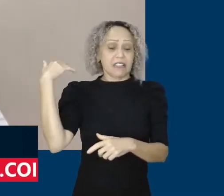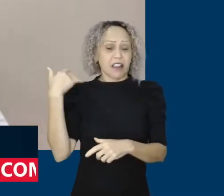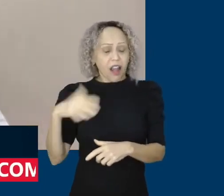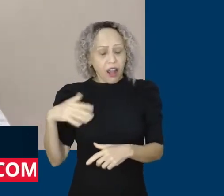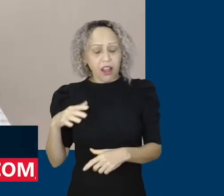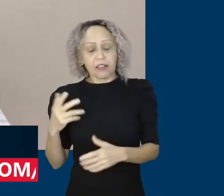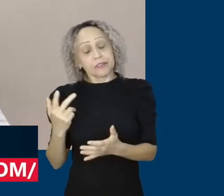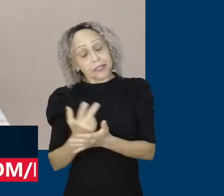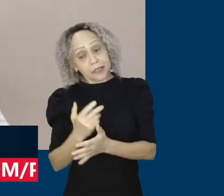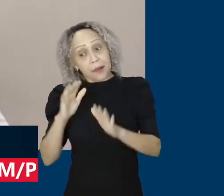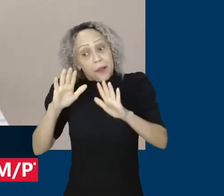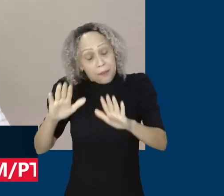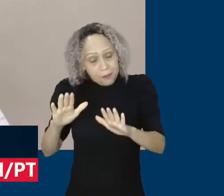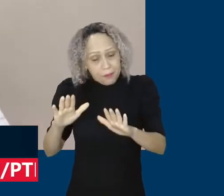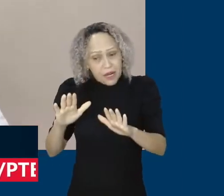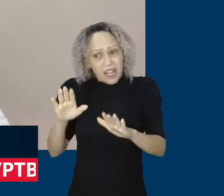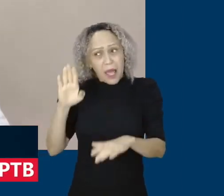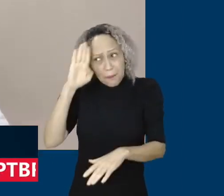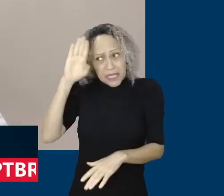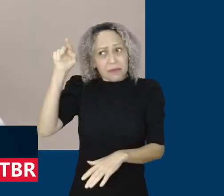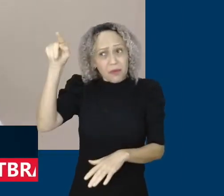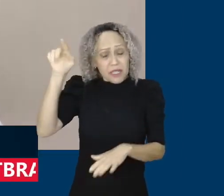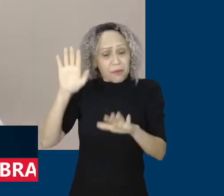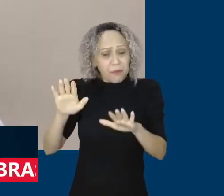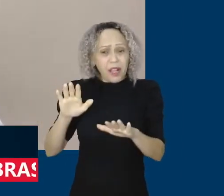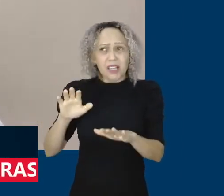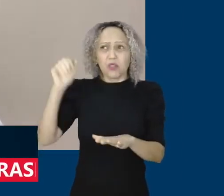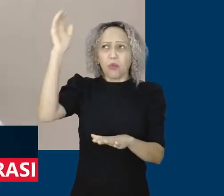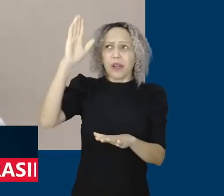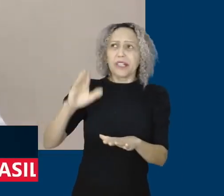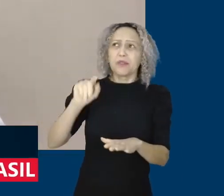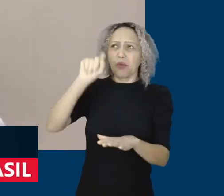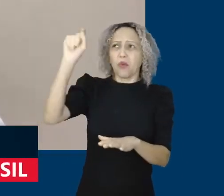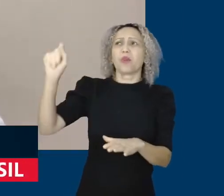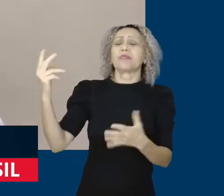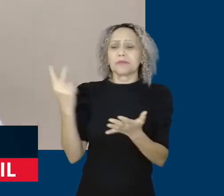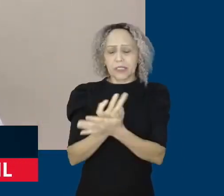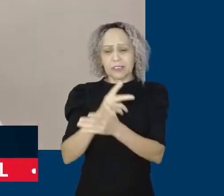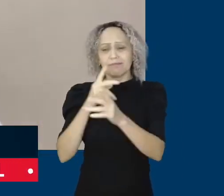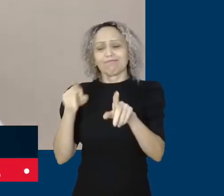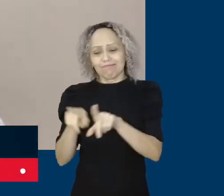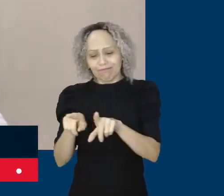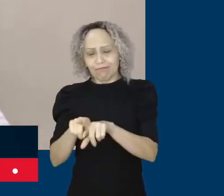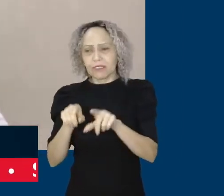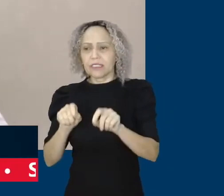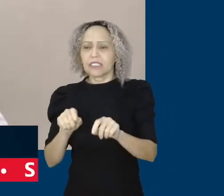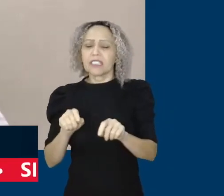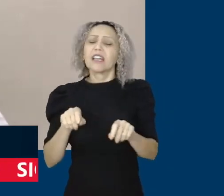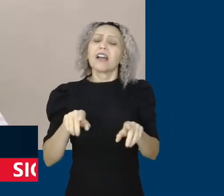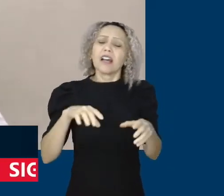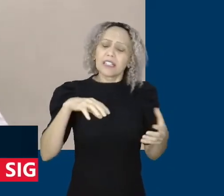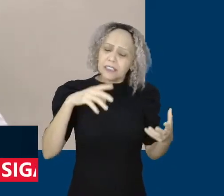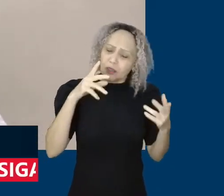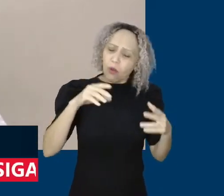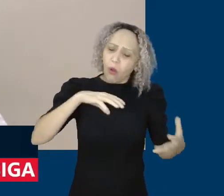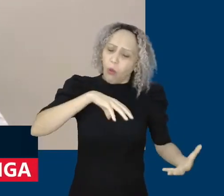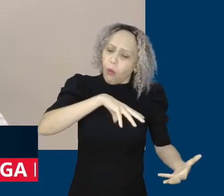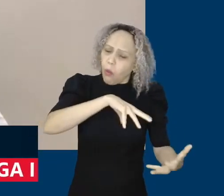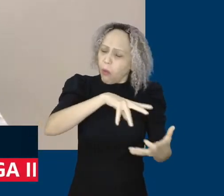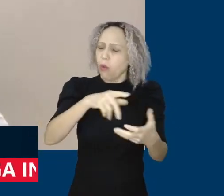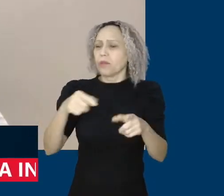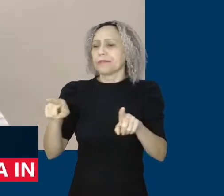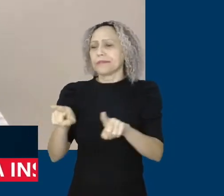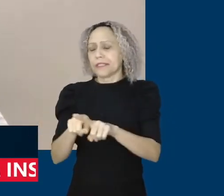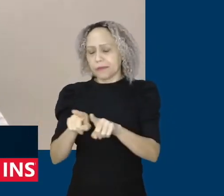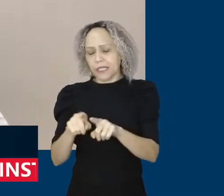ao Nordeste, é principalmente no Nordeste. E tem várias áreas do mundo que passam pelo mesmo fenômeno, que é uma preocupação que precisa entrar na agenda de